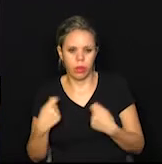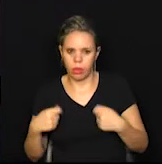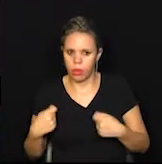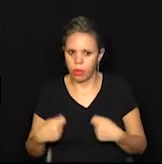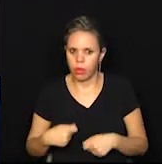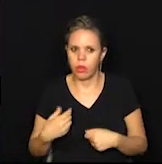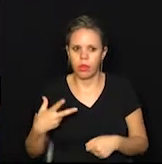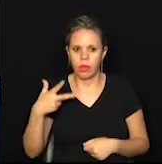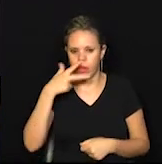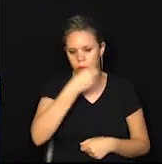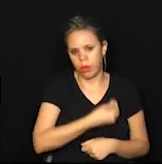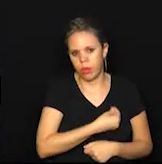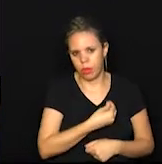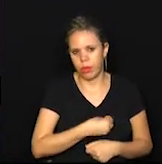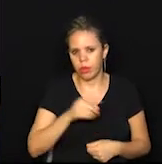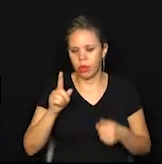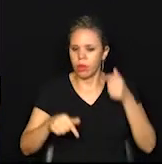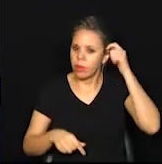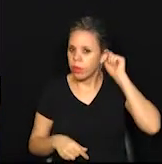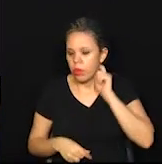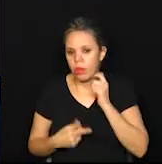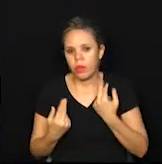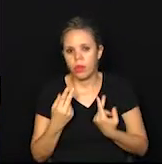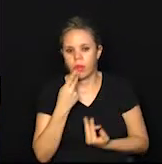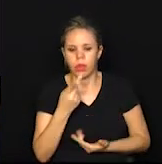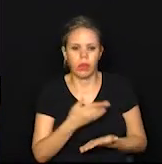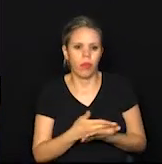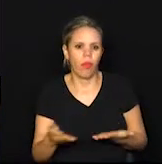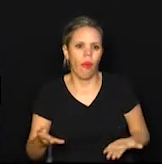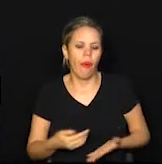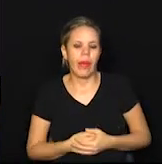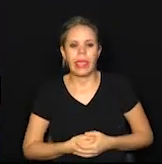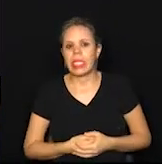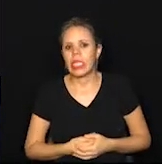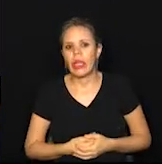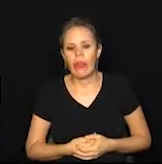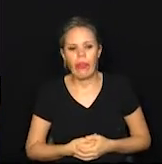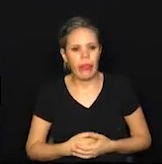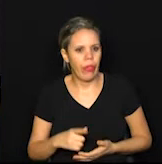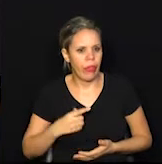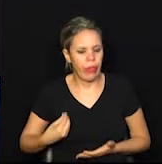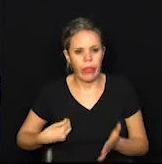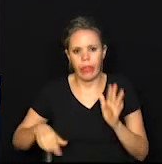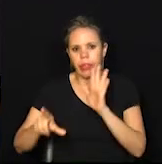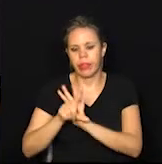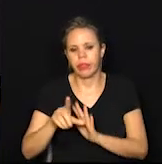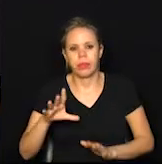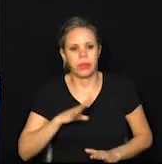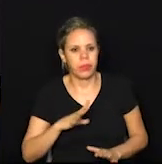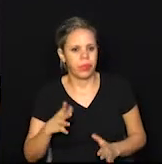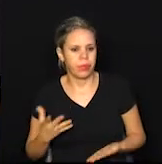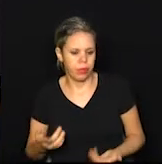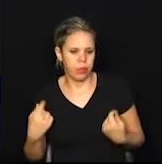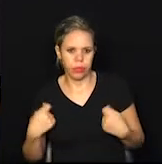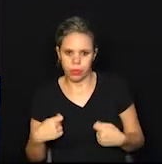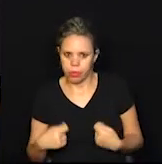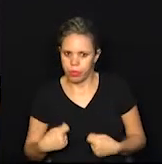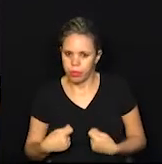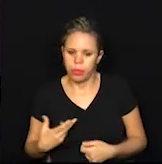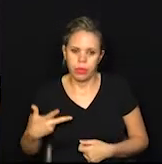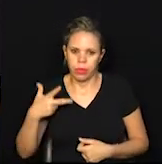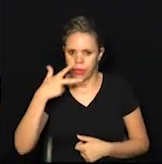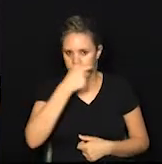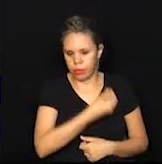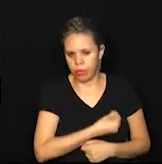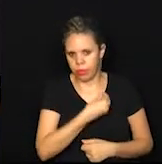o salva-vidas para isso. E como eu te falei inicialmente, existe uma lei na cidade que é necessário